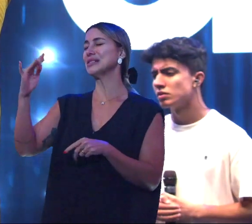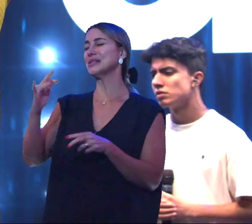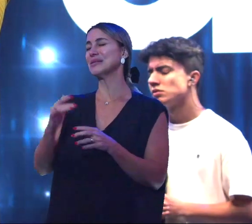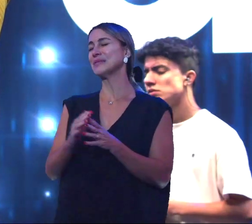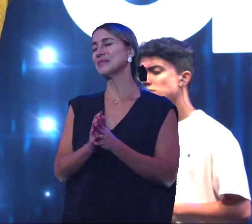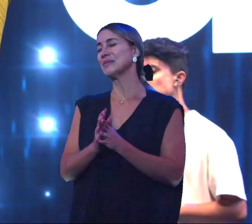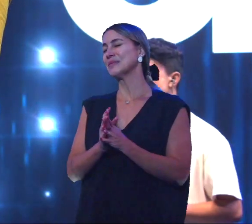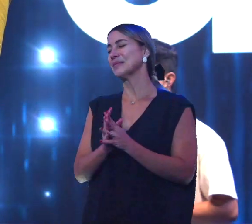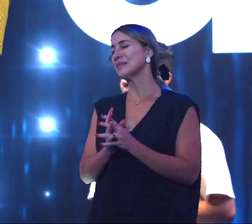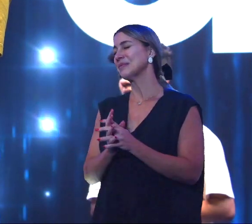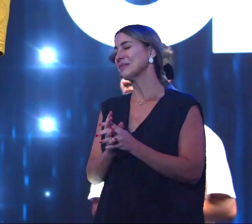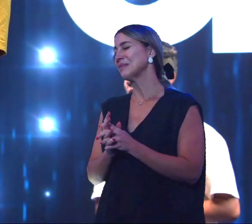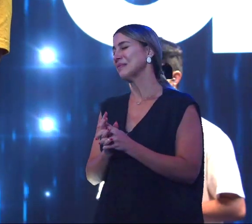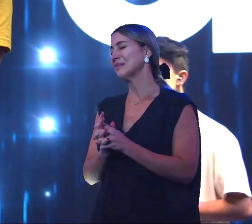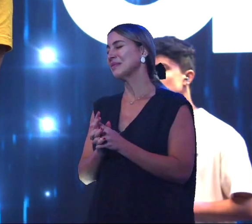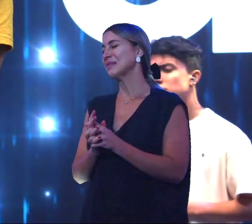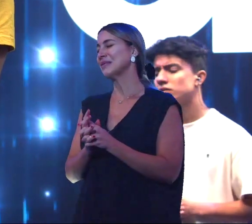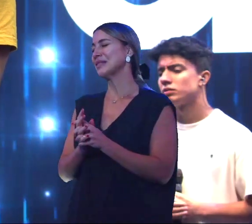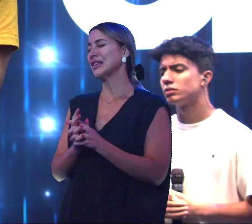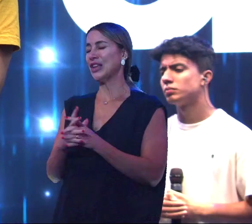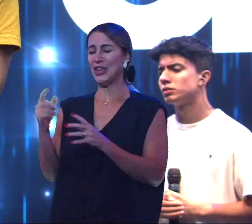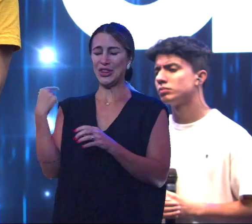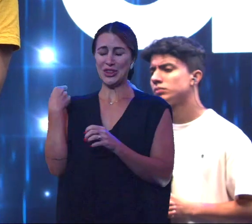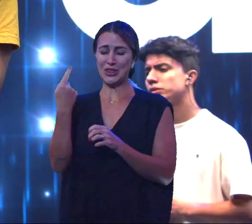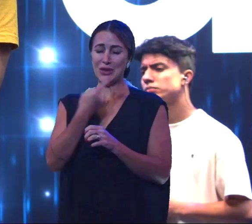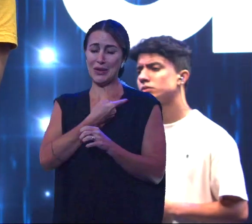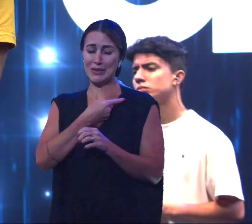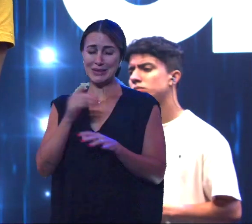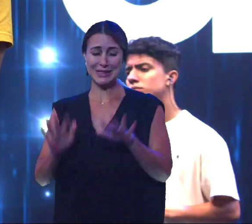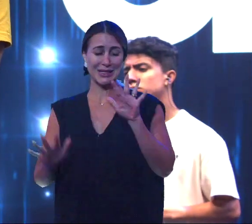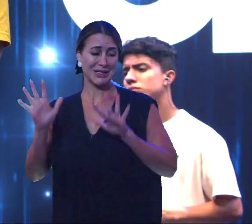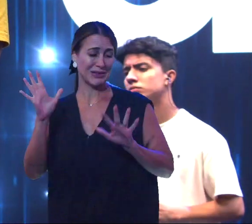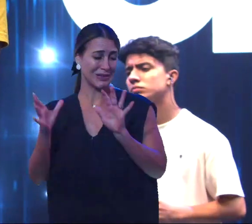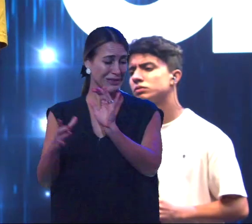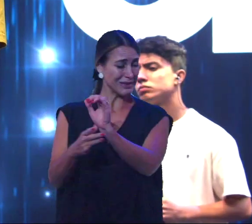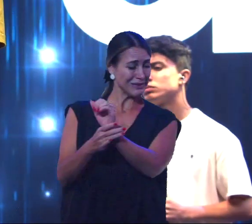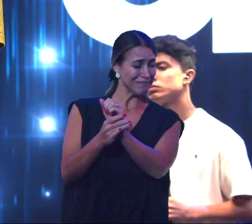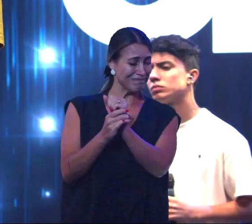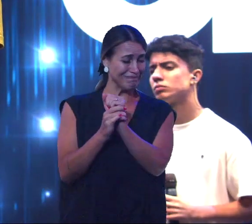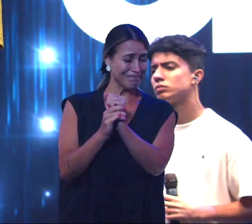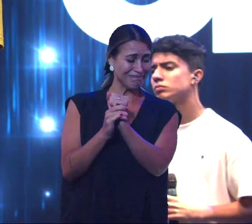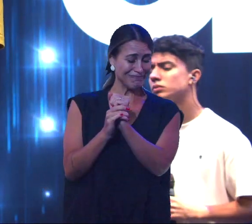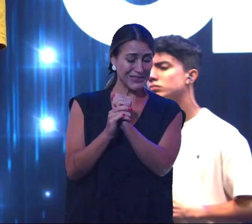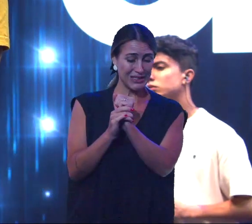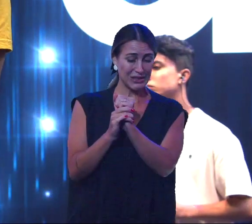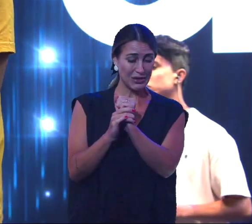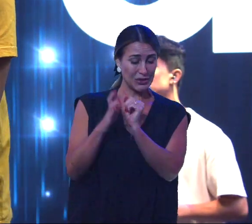que temos segurado tão forte há tanto tempo, em nome de Jesus.